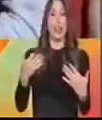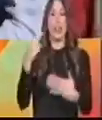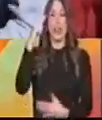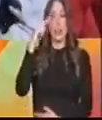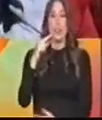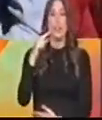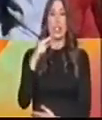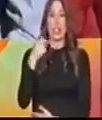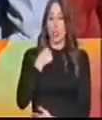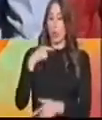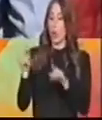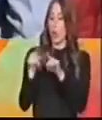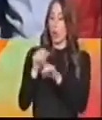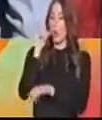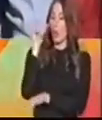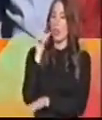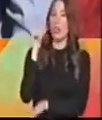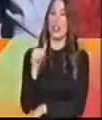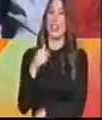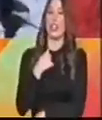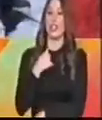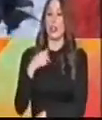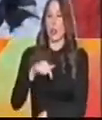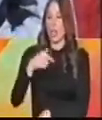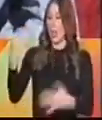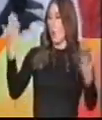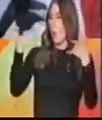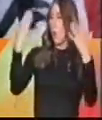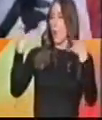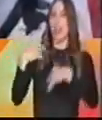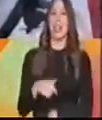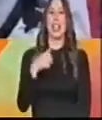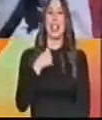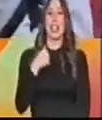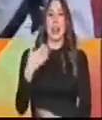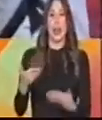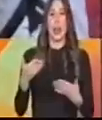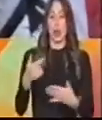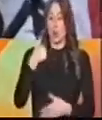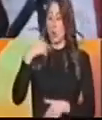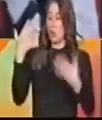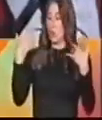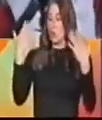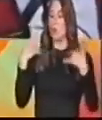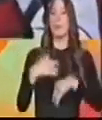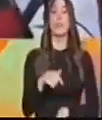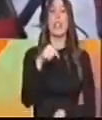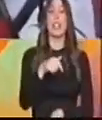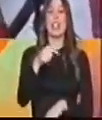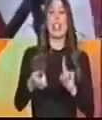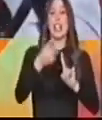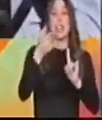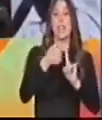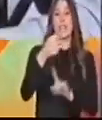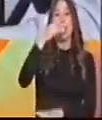sou com as castanhas e já estou aqui em brasa, e já estou aqui em brasa na Feira do